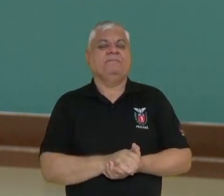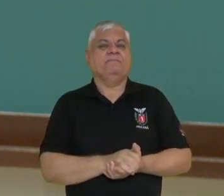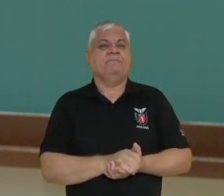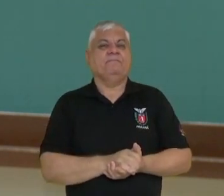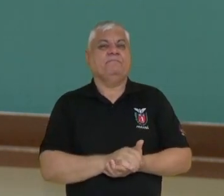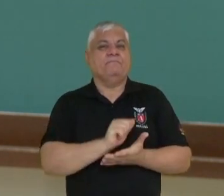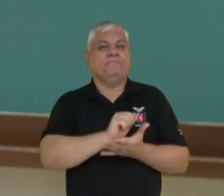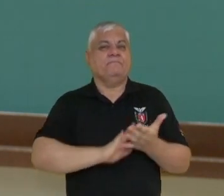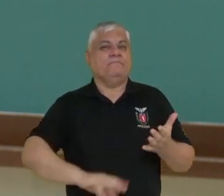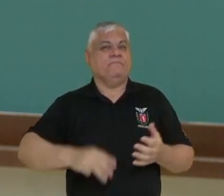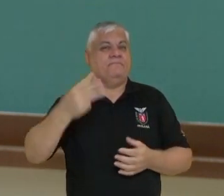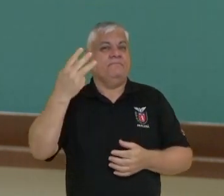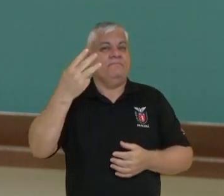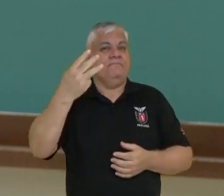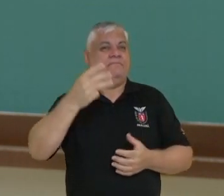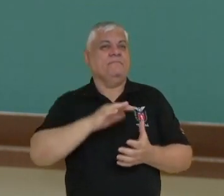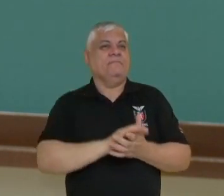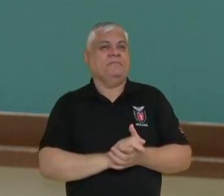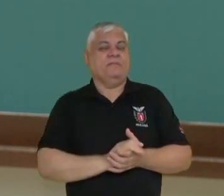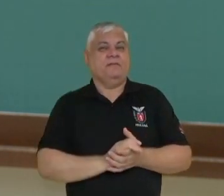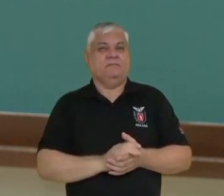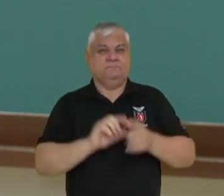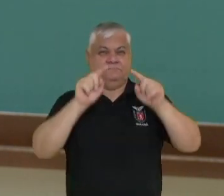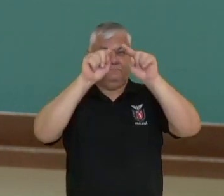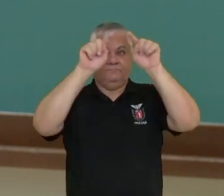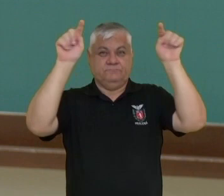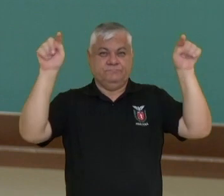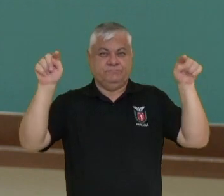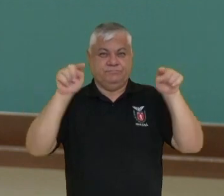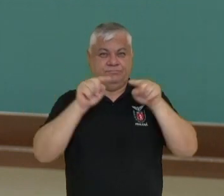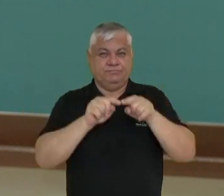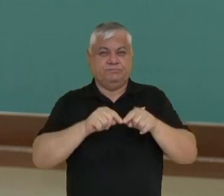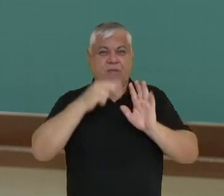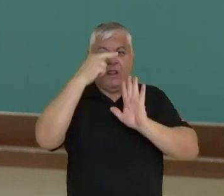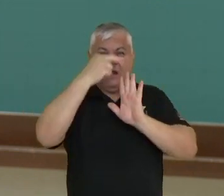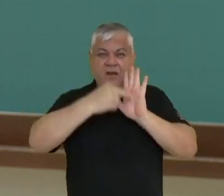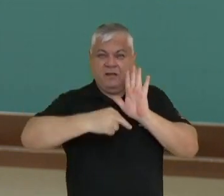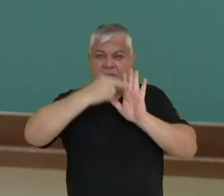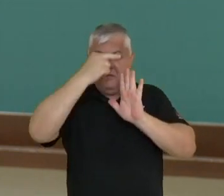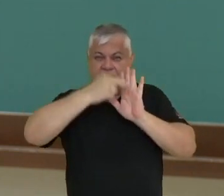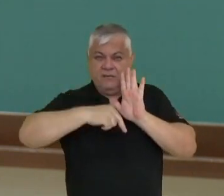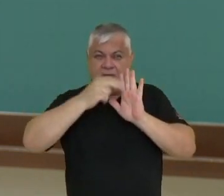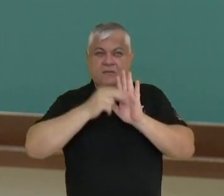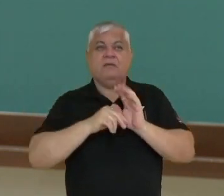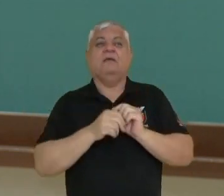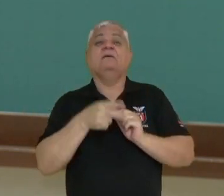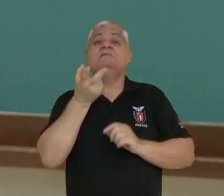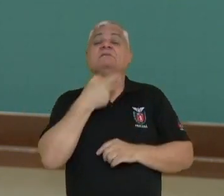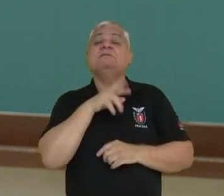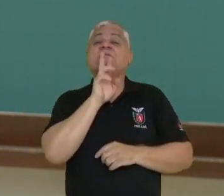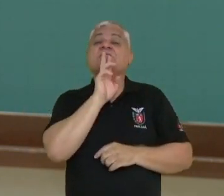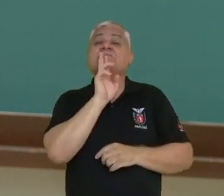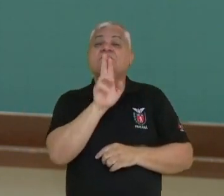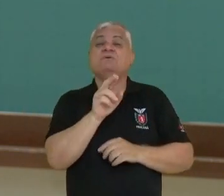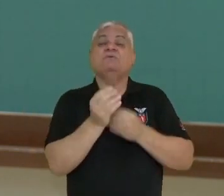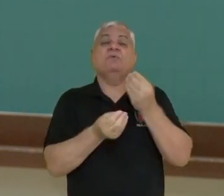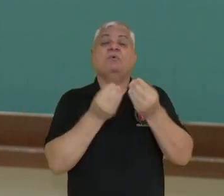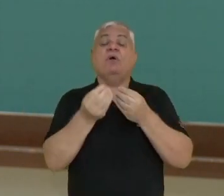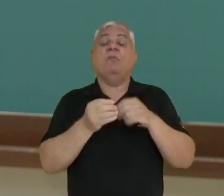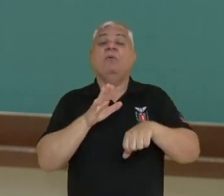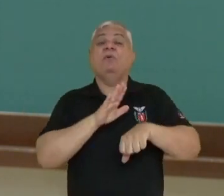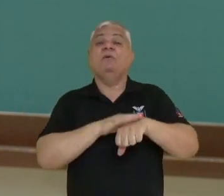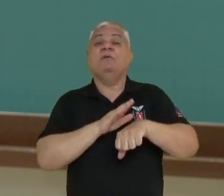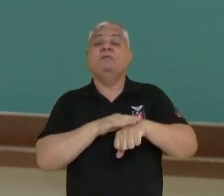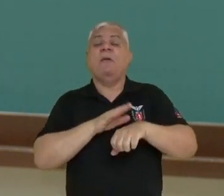Agora, a nossa atividade de número 13. Eu quero que você observe o trecho aqui para reescrever, né? Utilizando o tempo